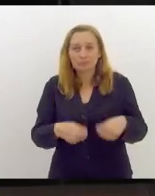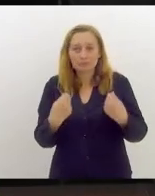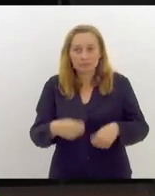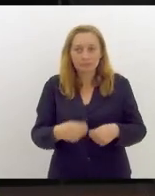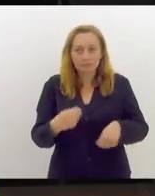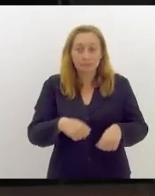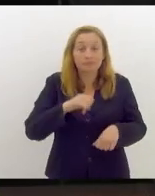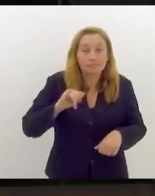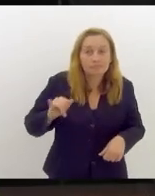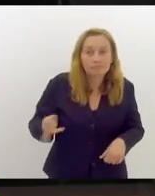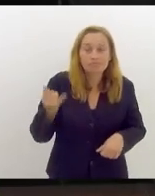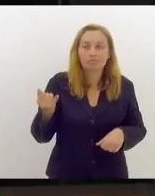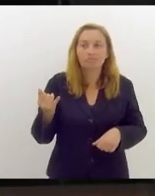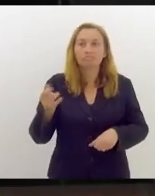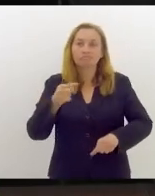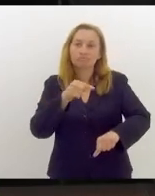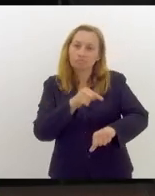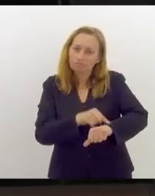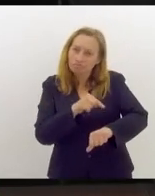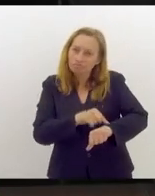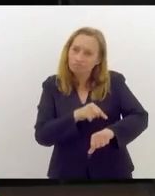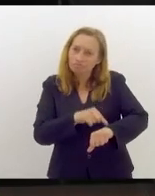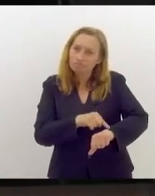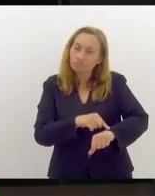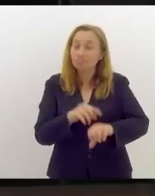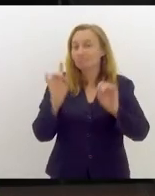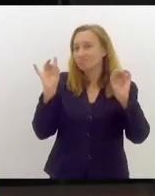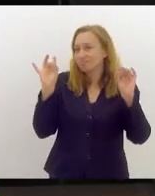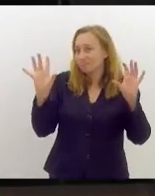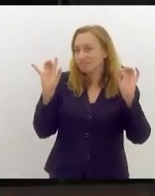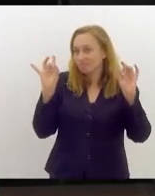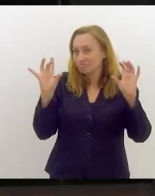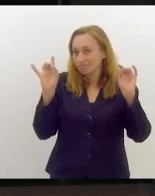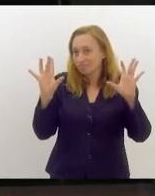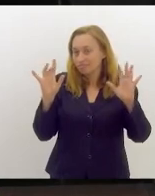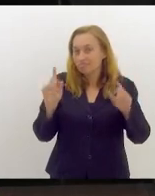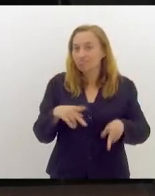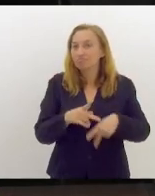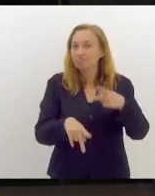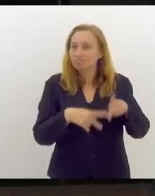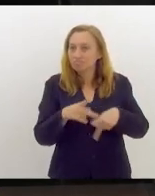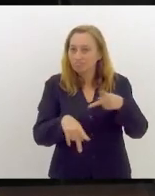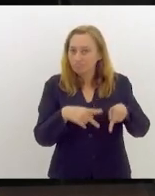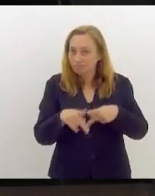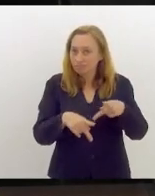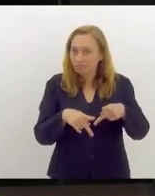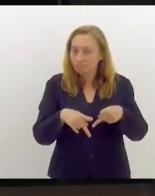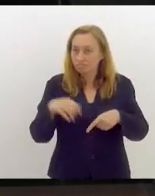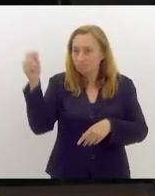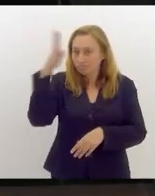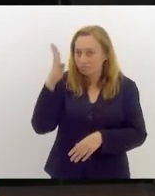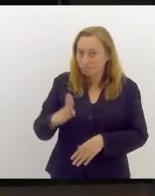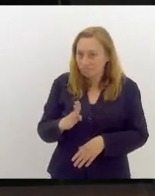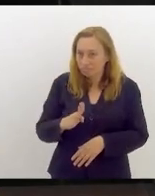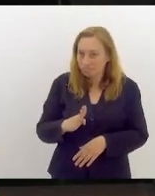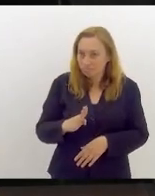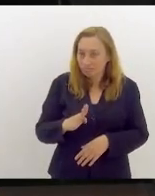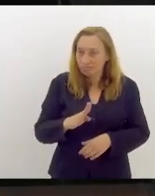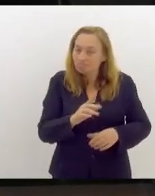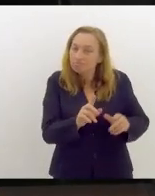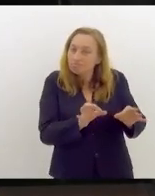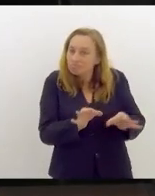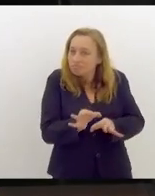aproveitar esse momento especial enquanto a população brasileira está se